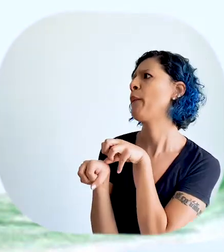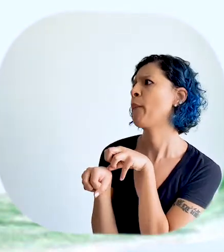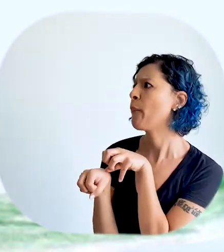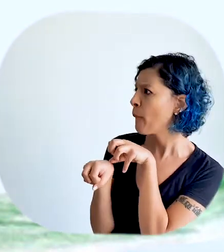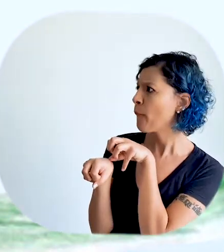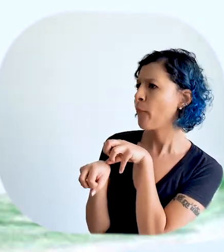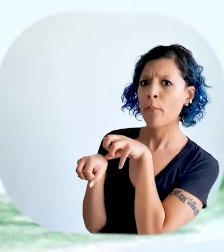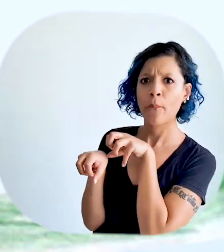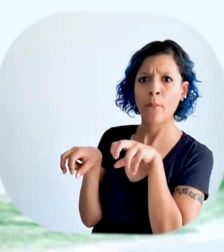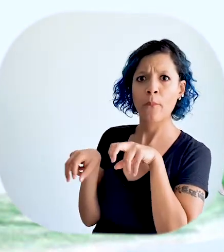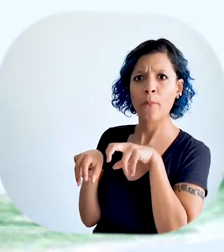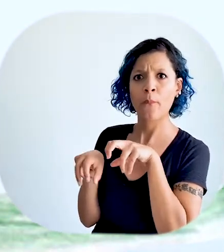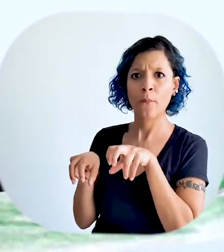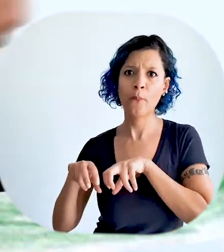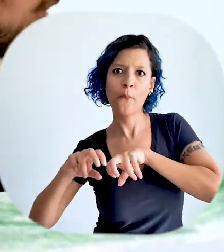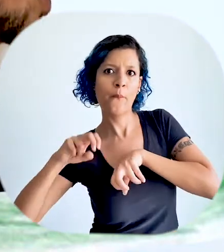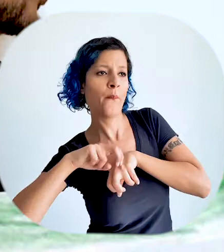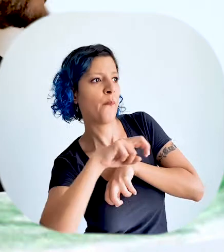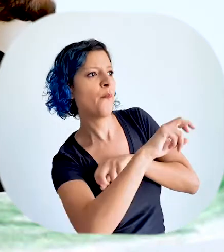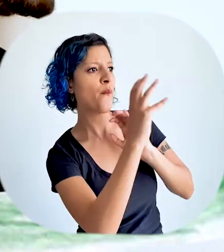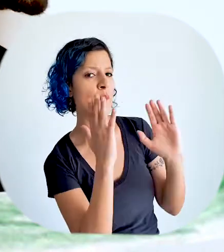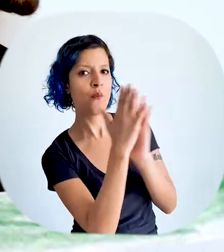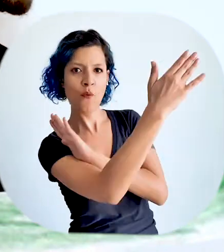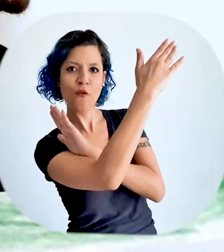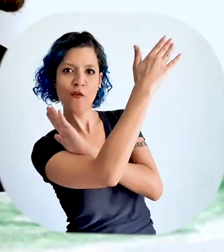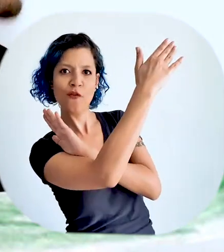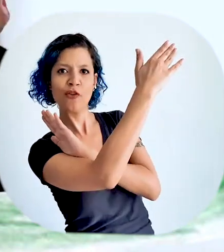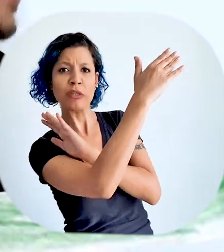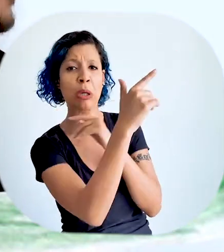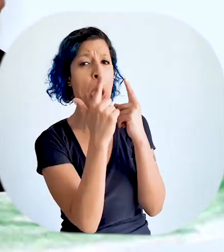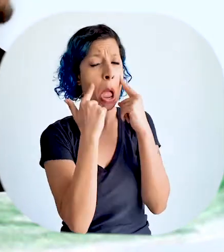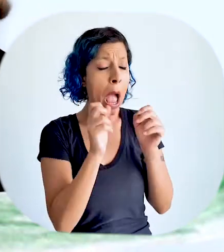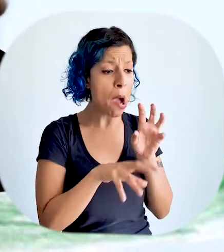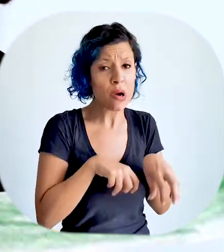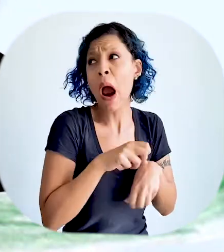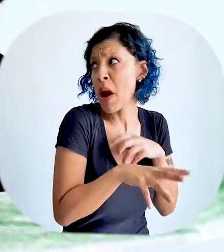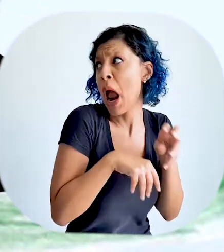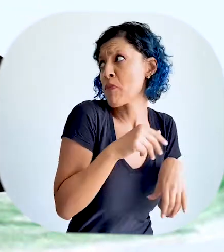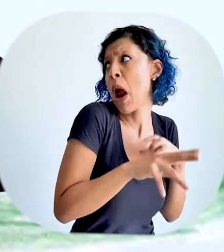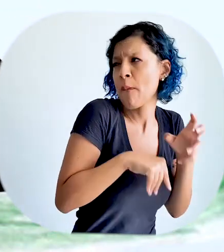as canecas e as canelas e fugiu chorando.